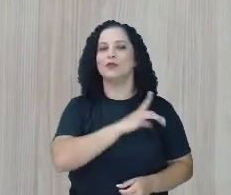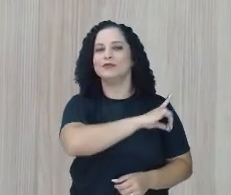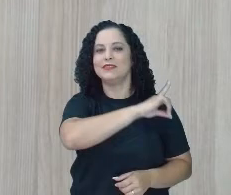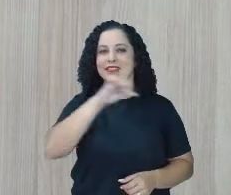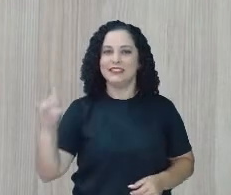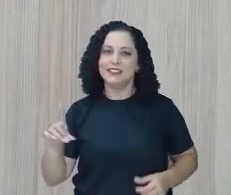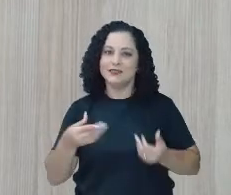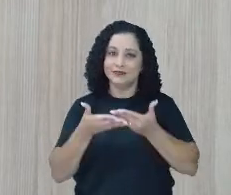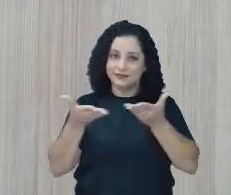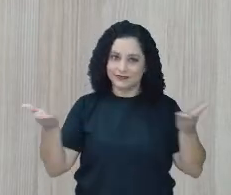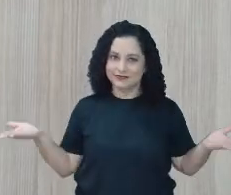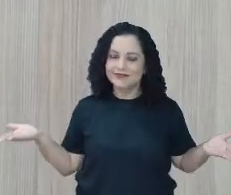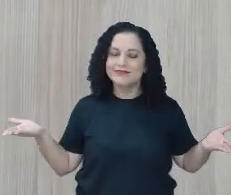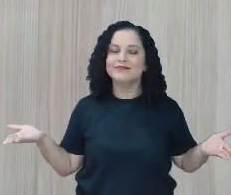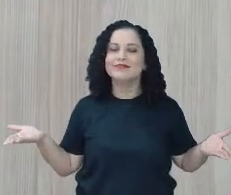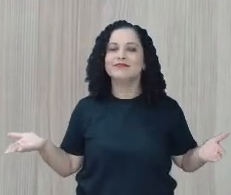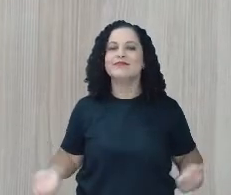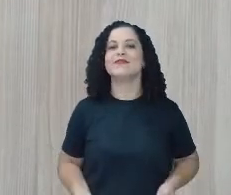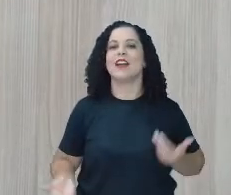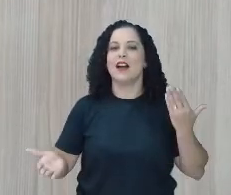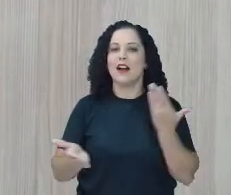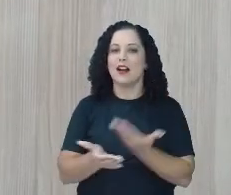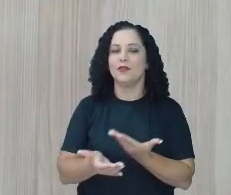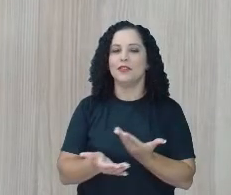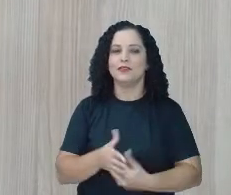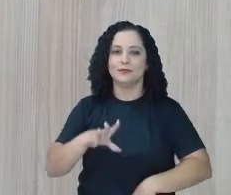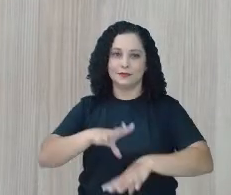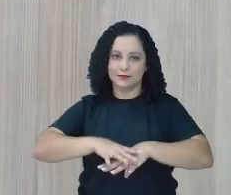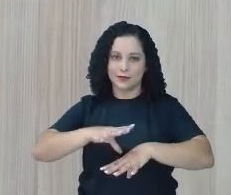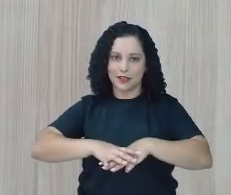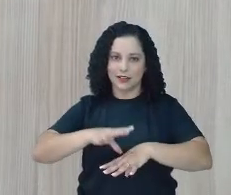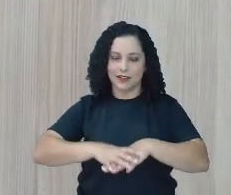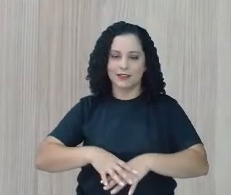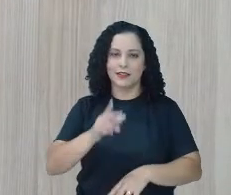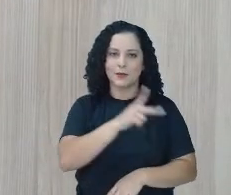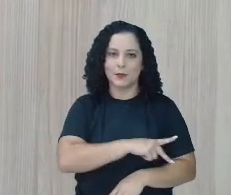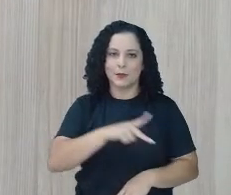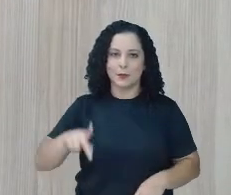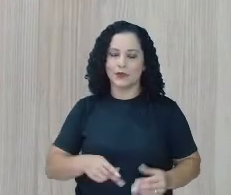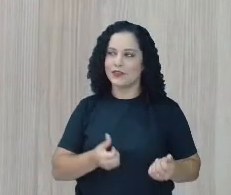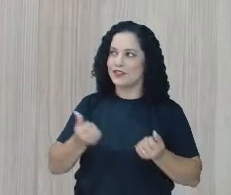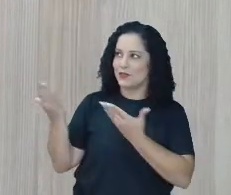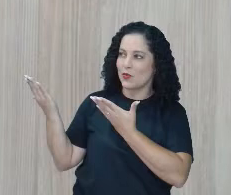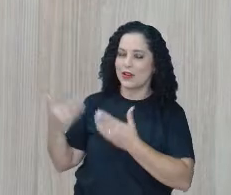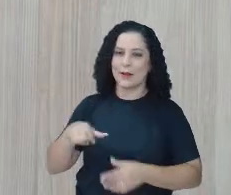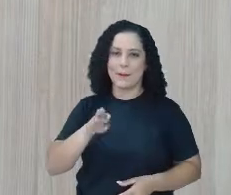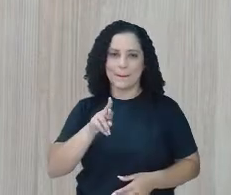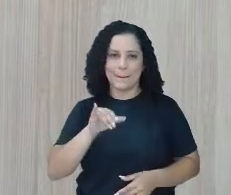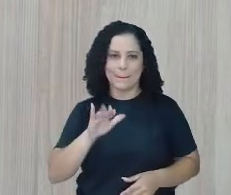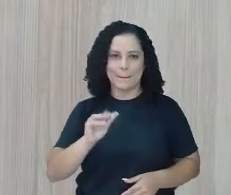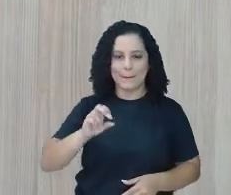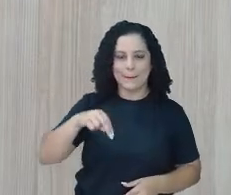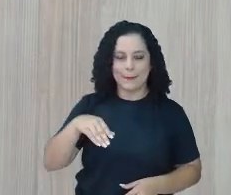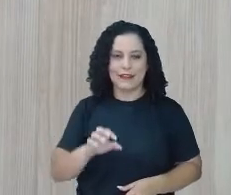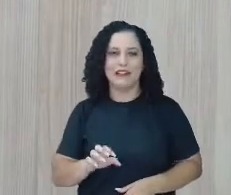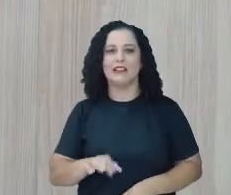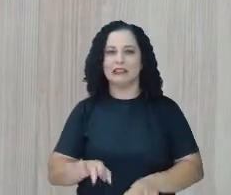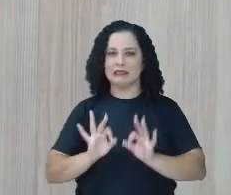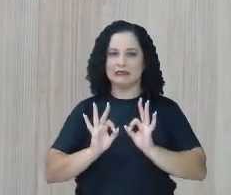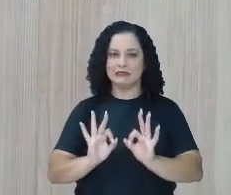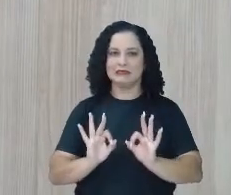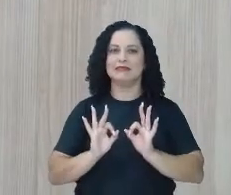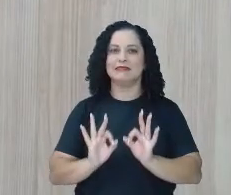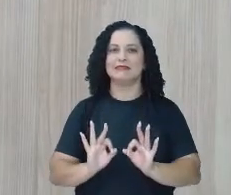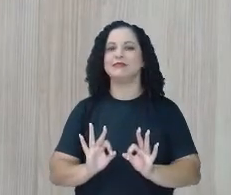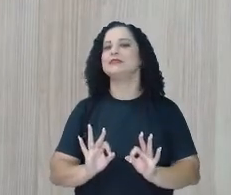todos. Sejam muito bem-vindos a mais uma aula de matemática. A professora Briane tá top aí o quadro, quando enquadra